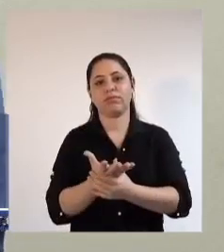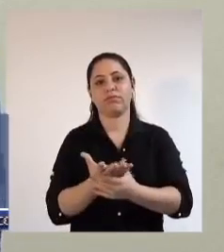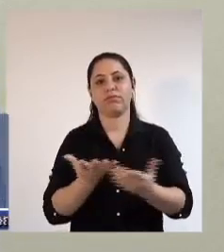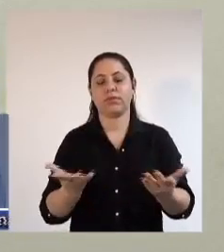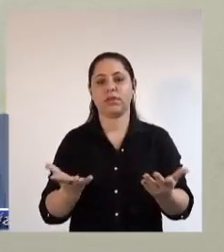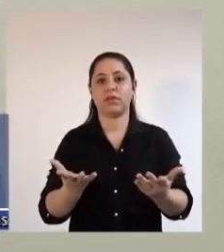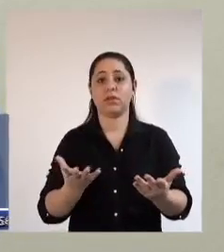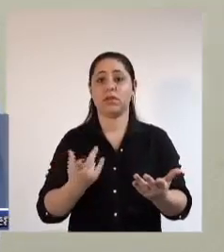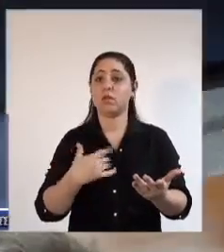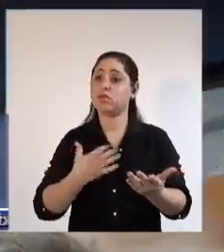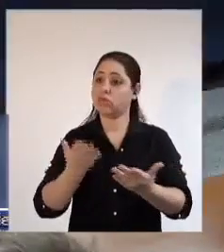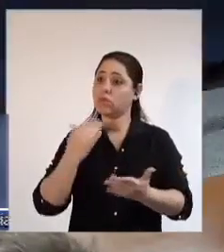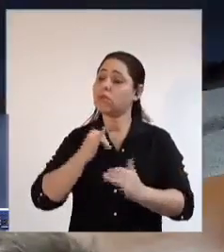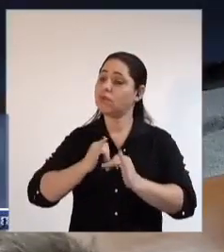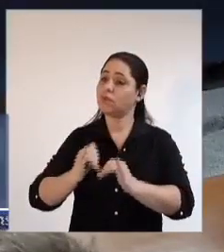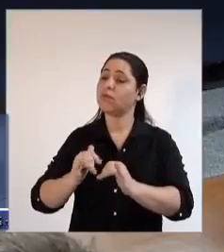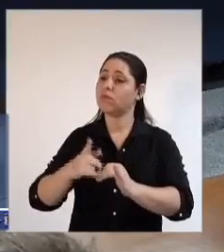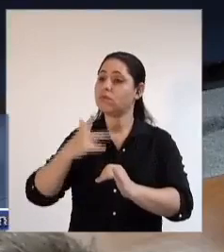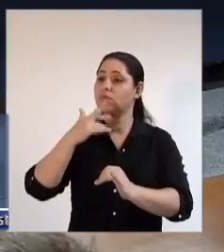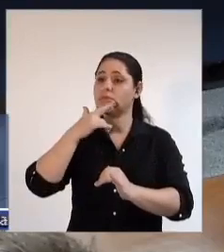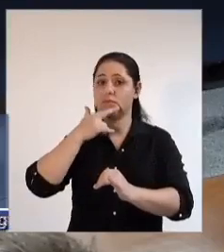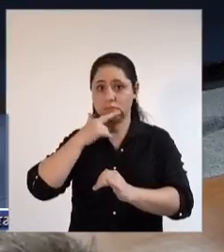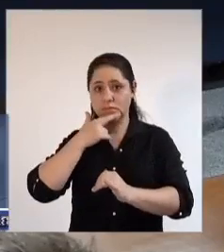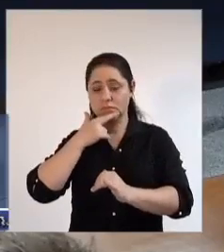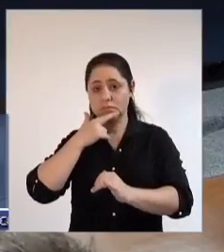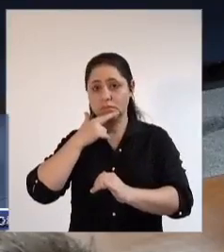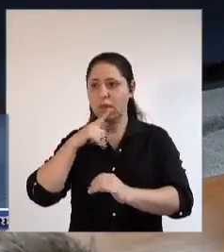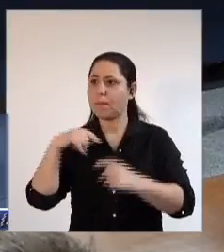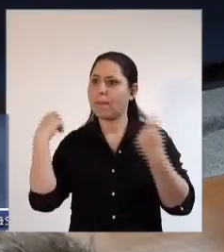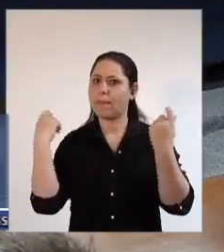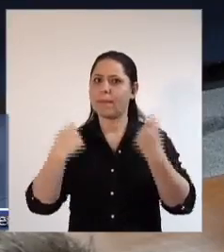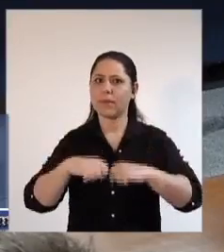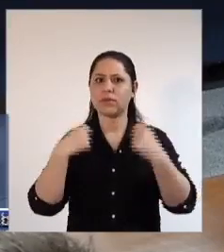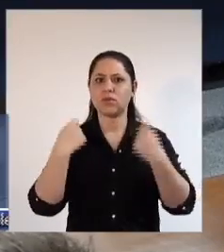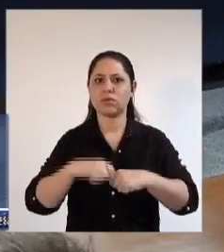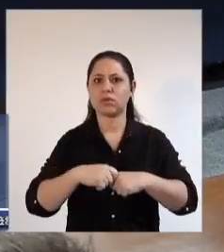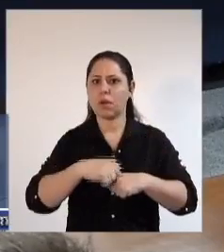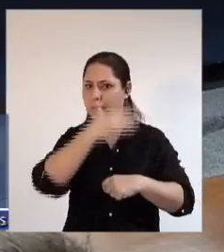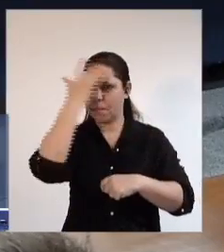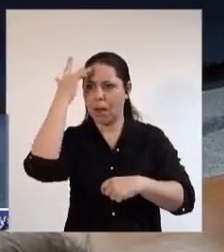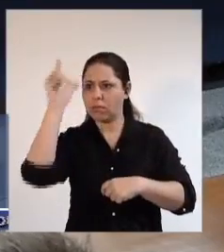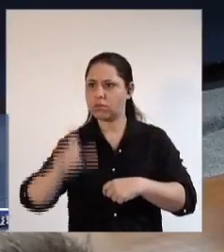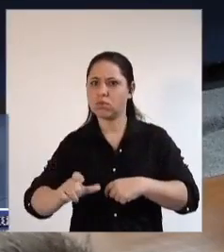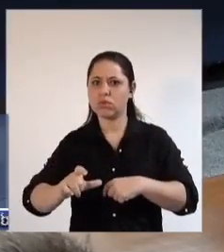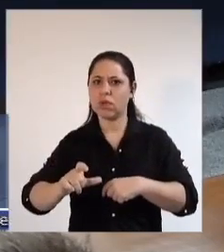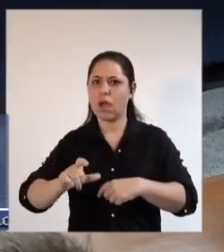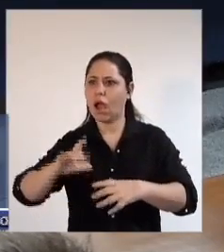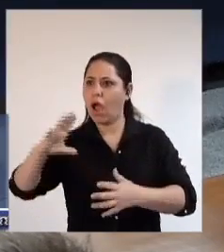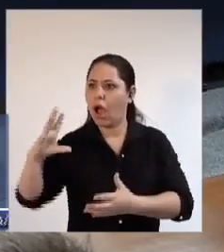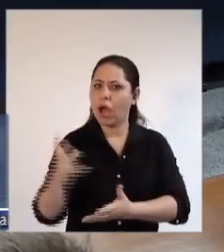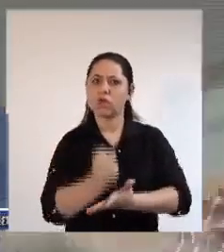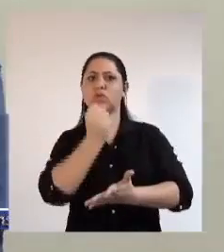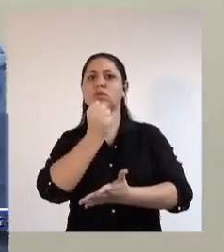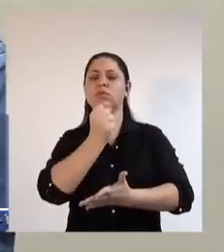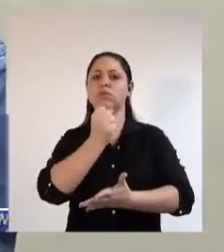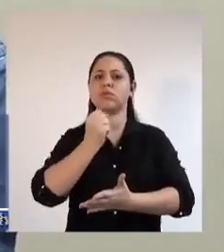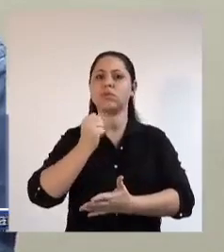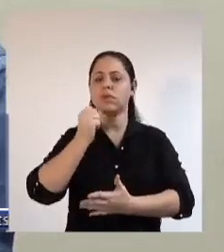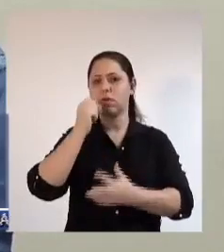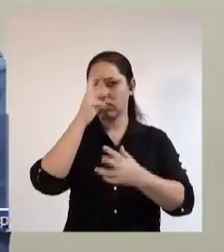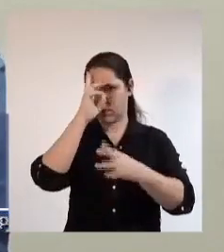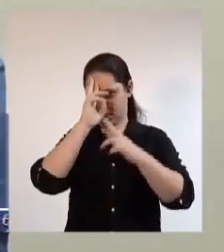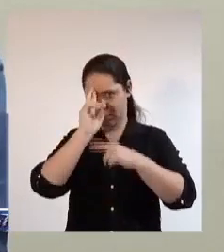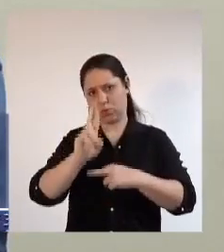o deputado renato câmara nessa visita precisa se alguém assumir essa responsabilidade o